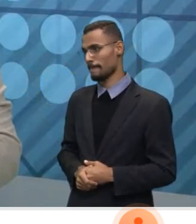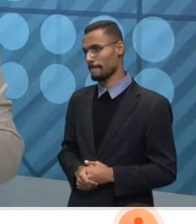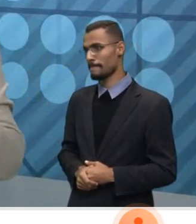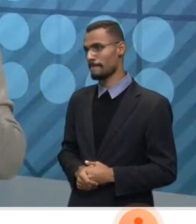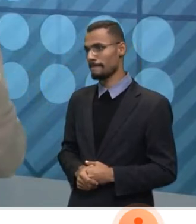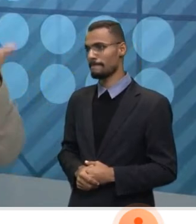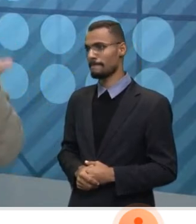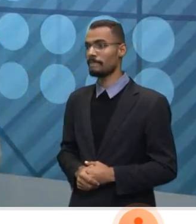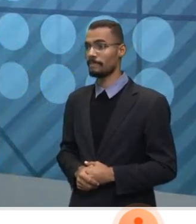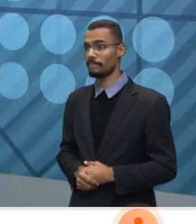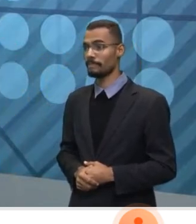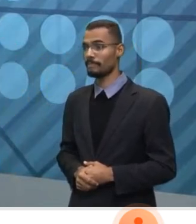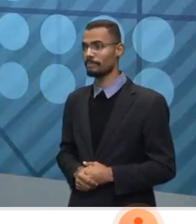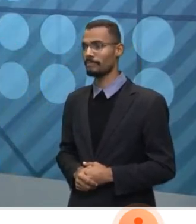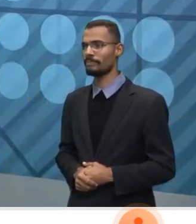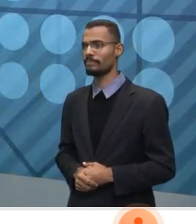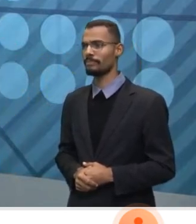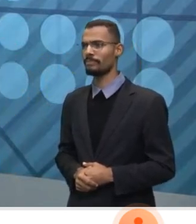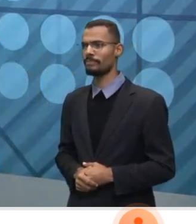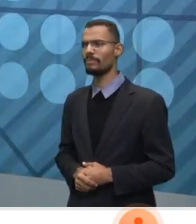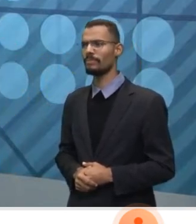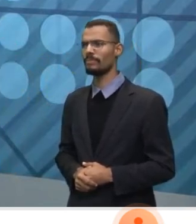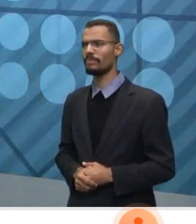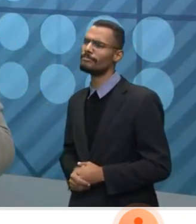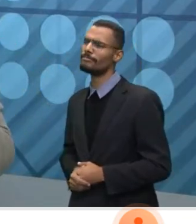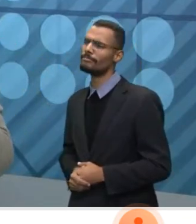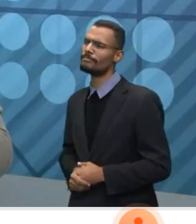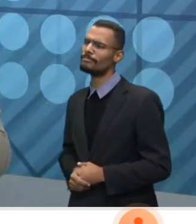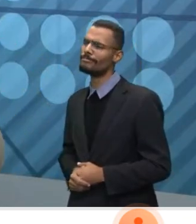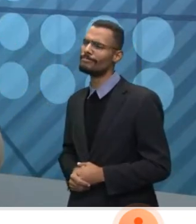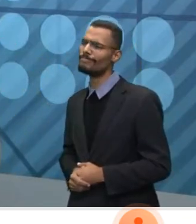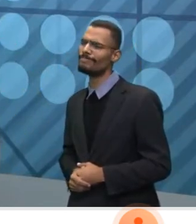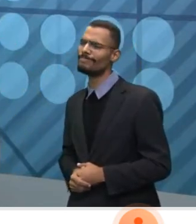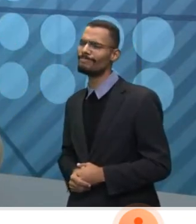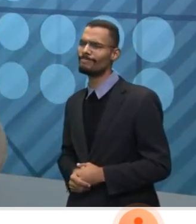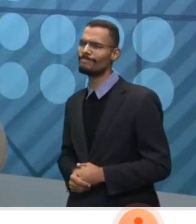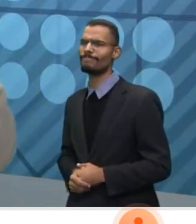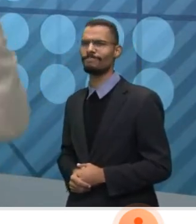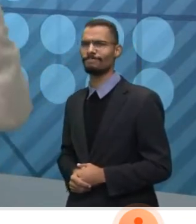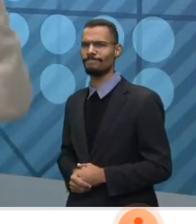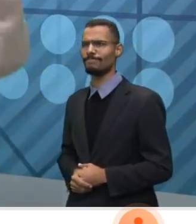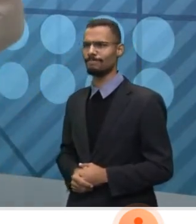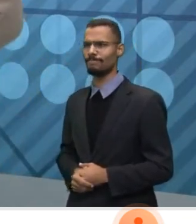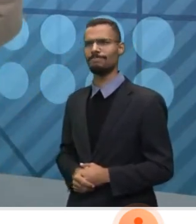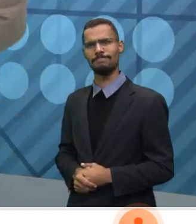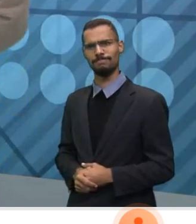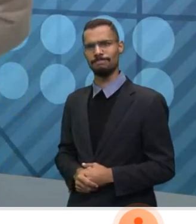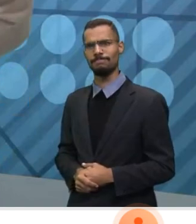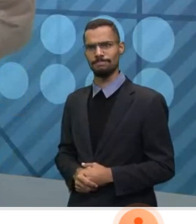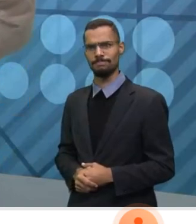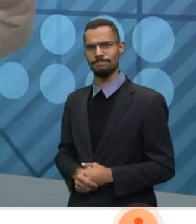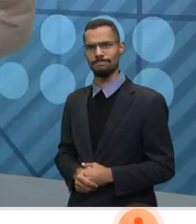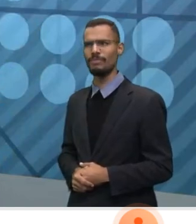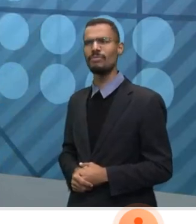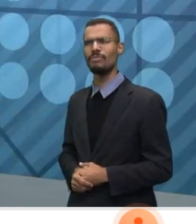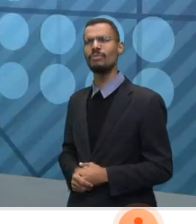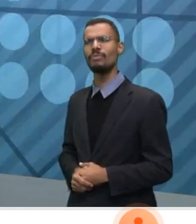passado, frente, futuro, né? Então, quanto mais distante, o futuro está bem mais longe. Então,